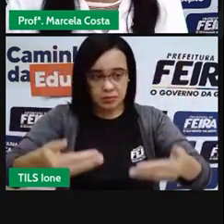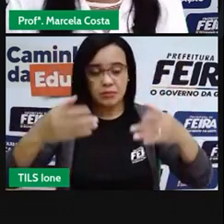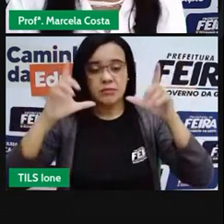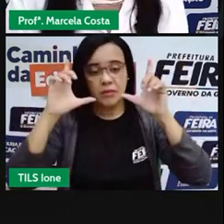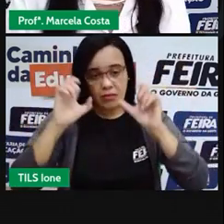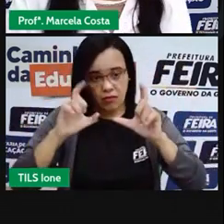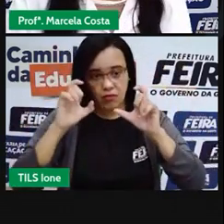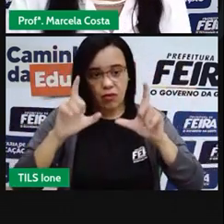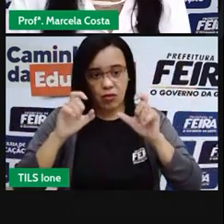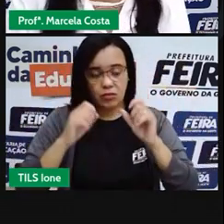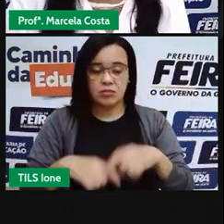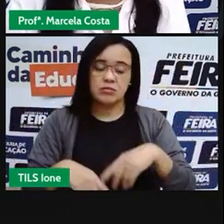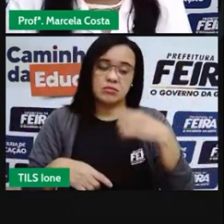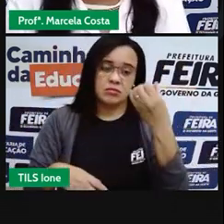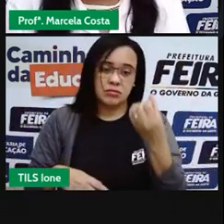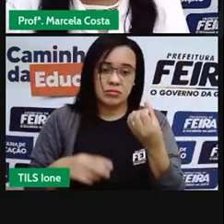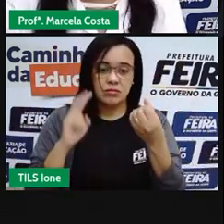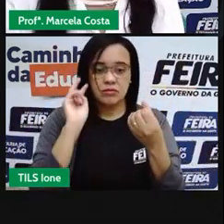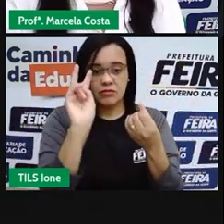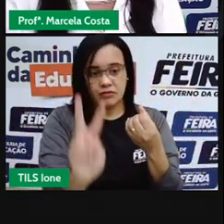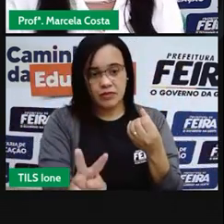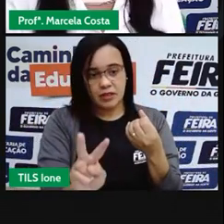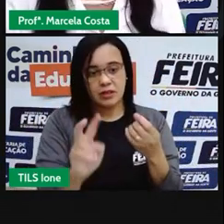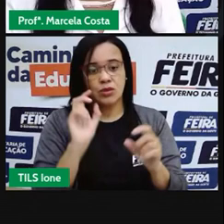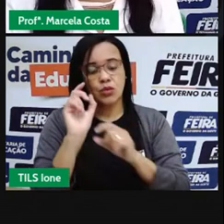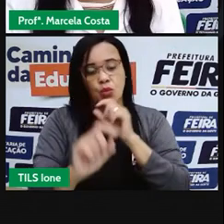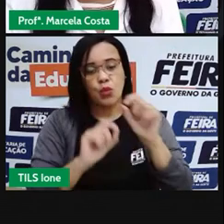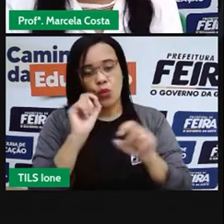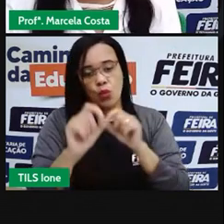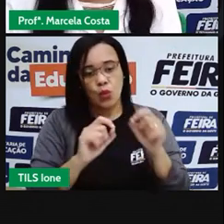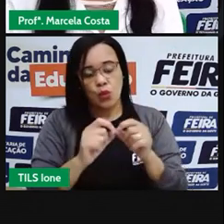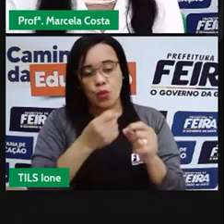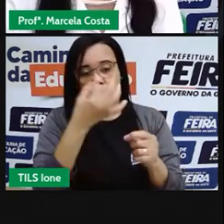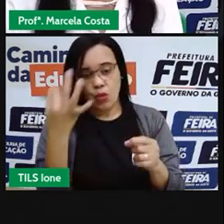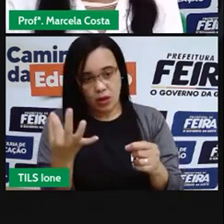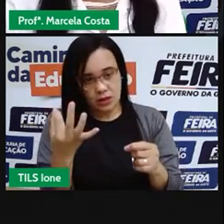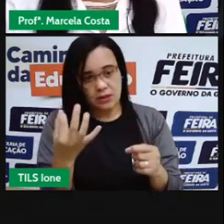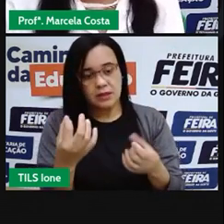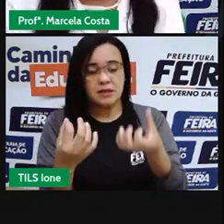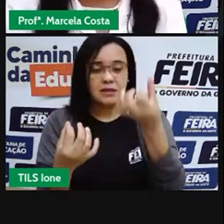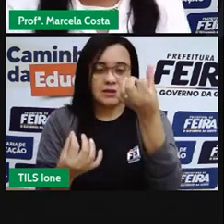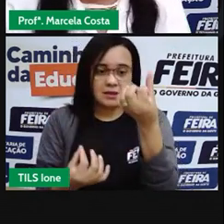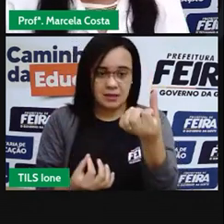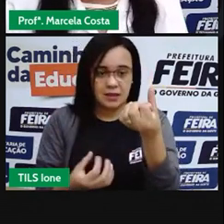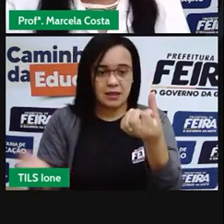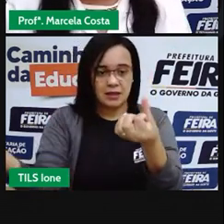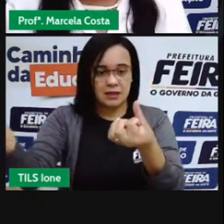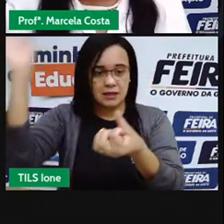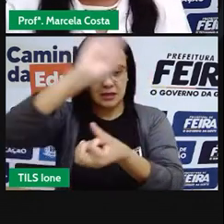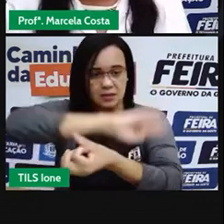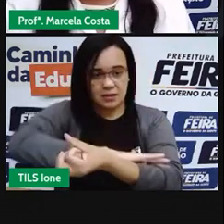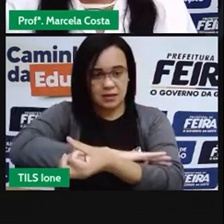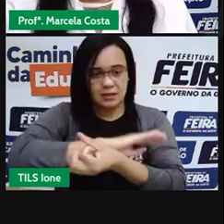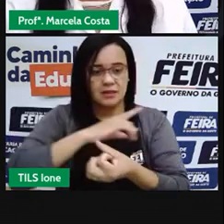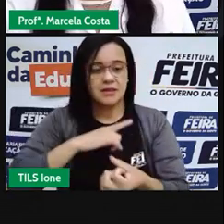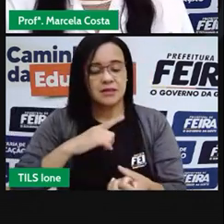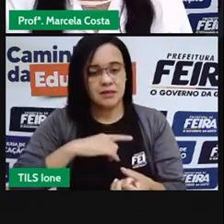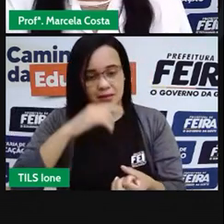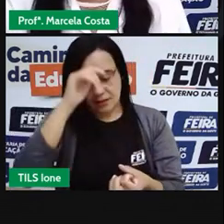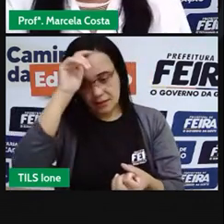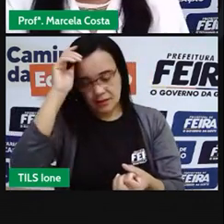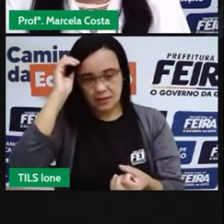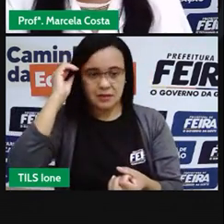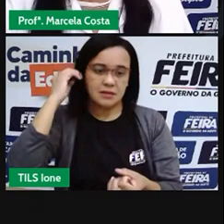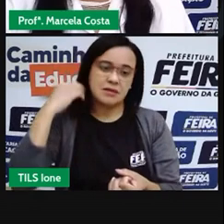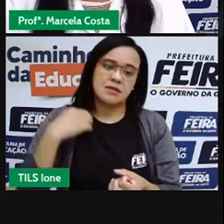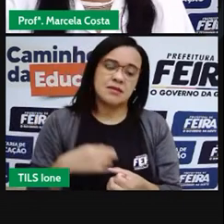da frente, o que a gente está vendo, a gente consegue contar, são seis janelas.